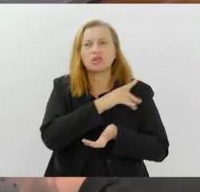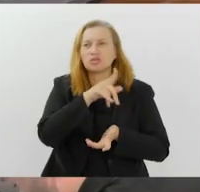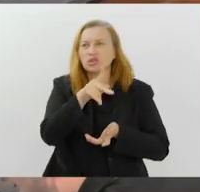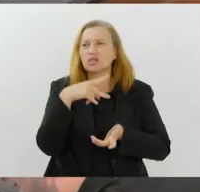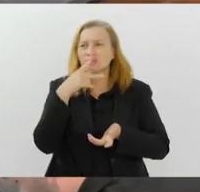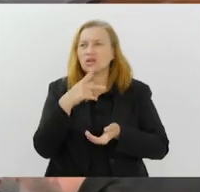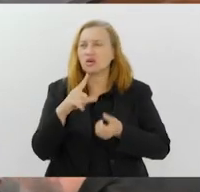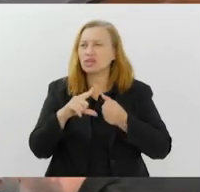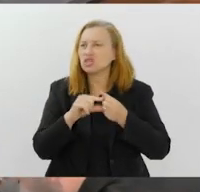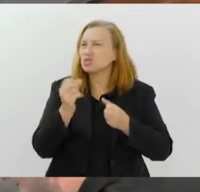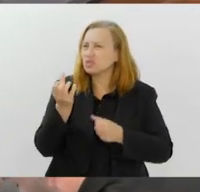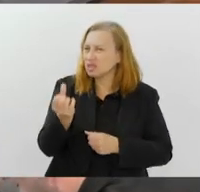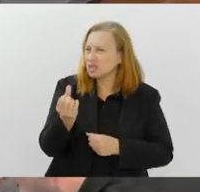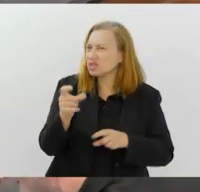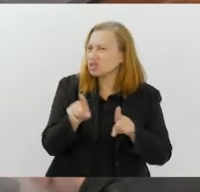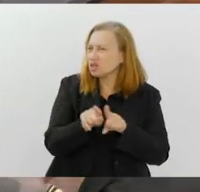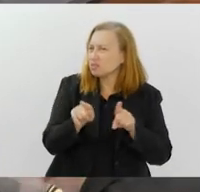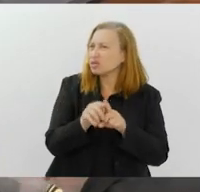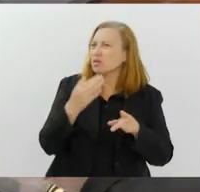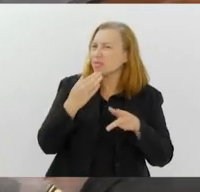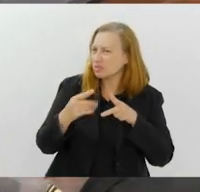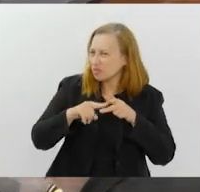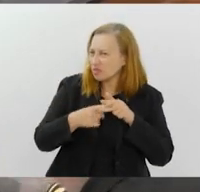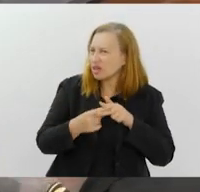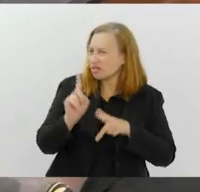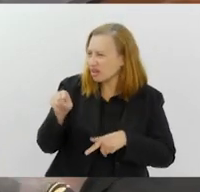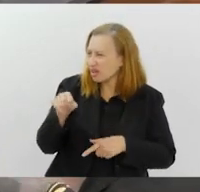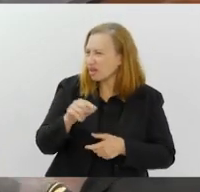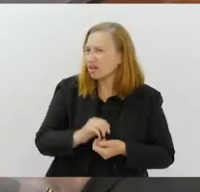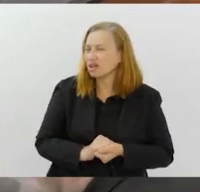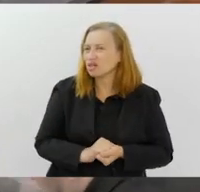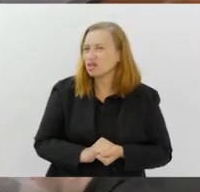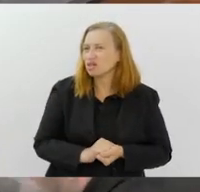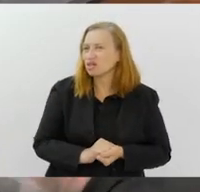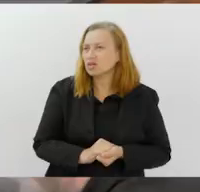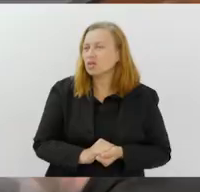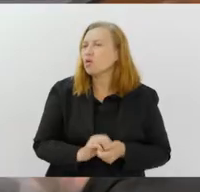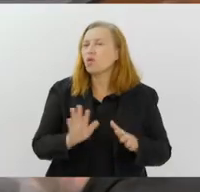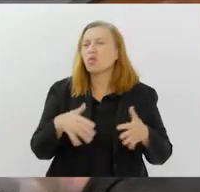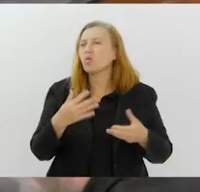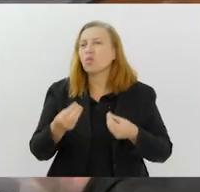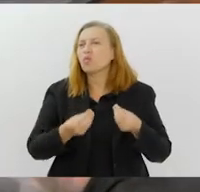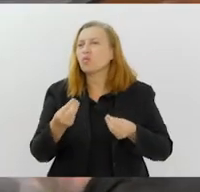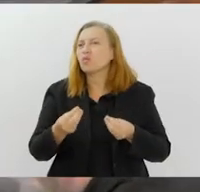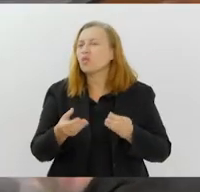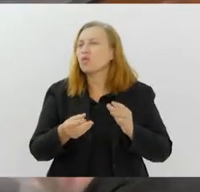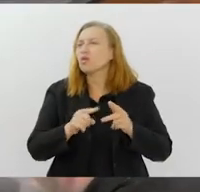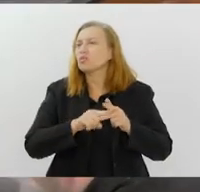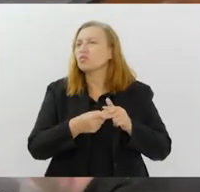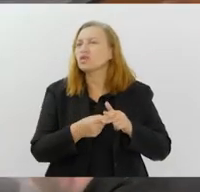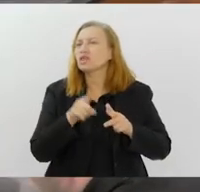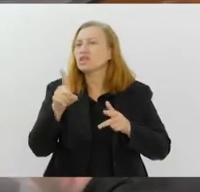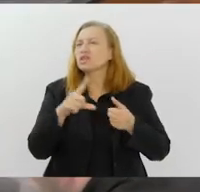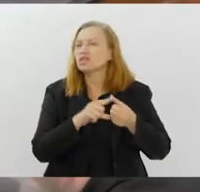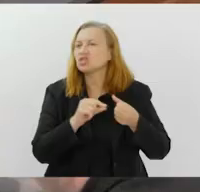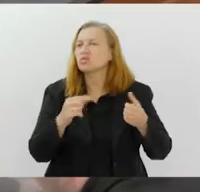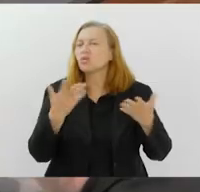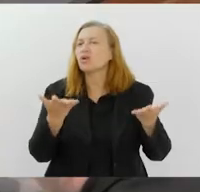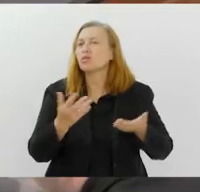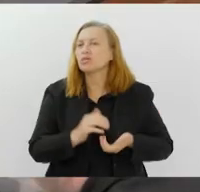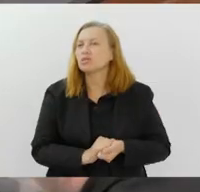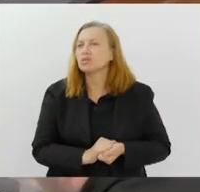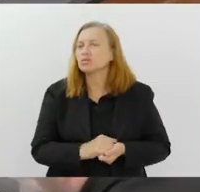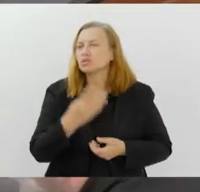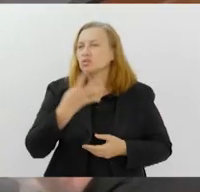artigo que vocês também propuseram uma modificação né Qual qual é que foi a modificação que vocês propuseram Nesse artigo no